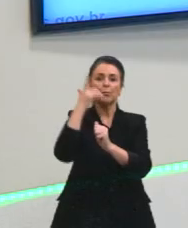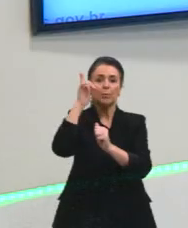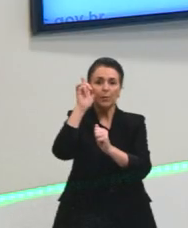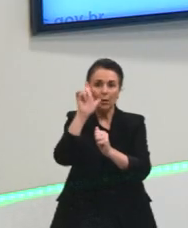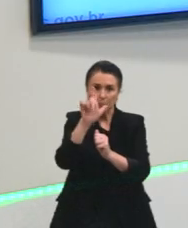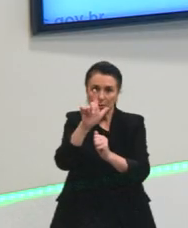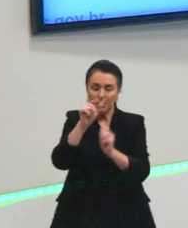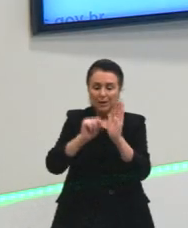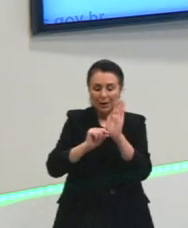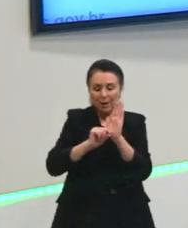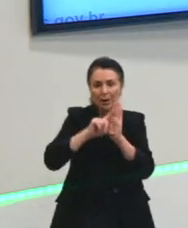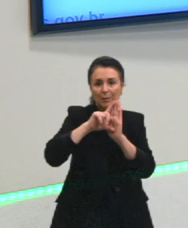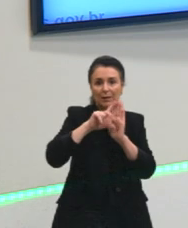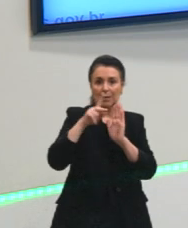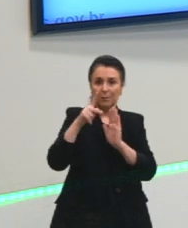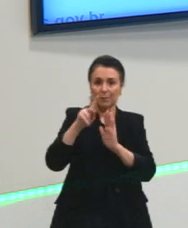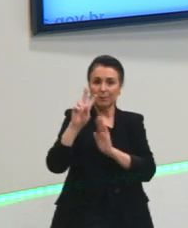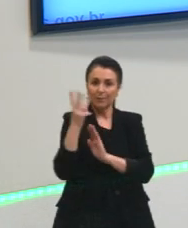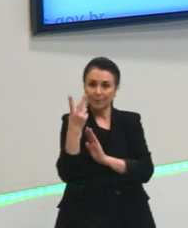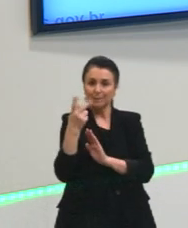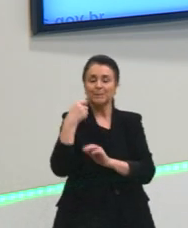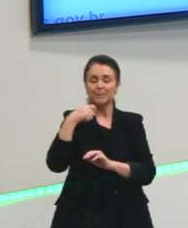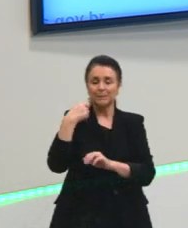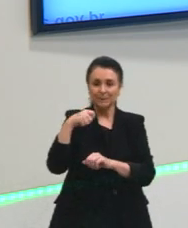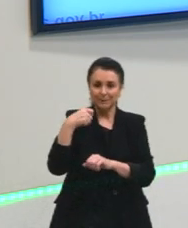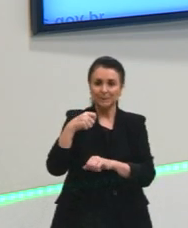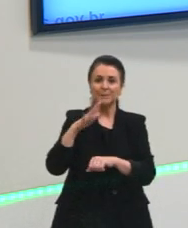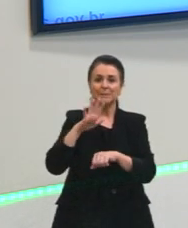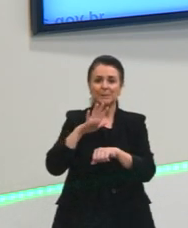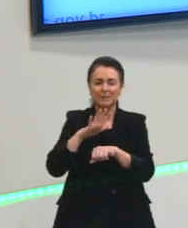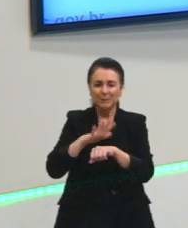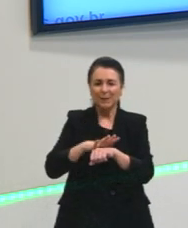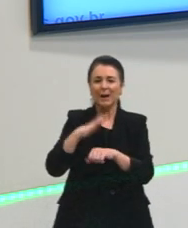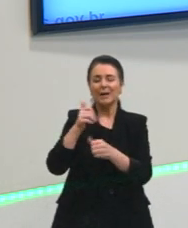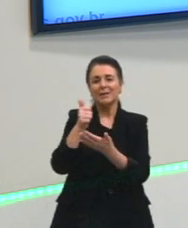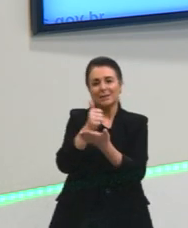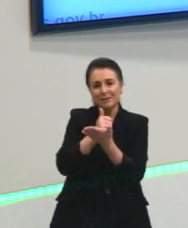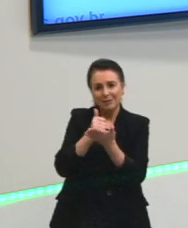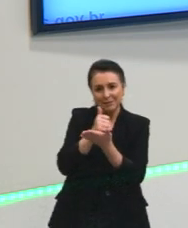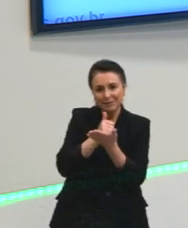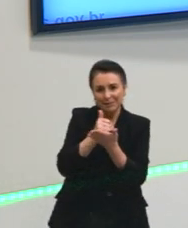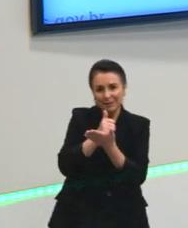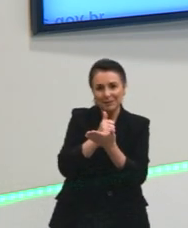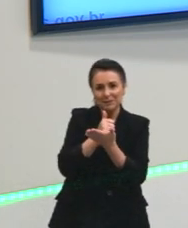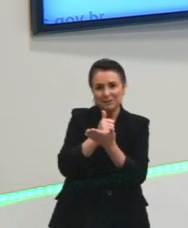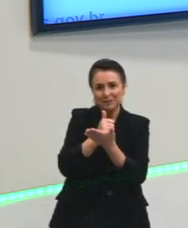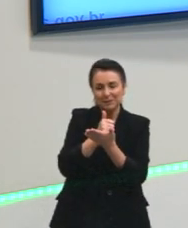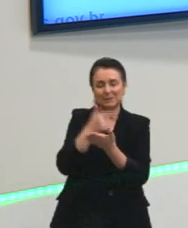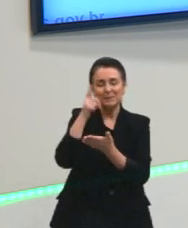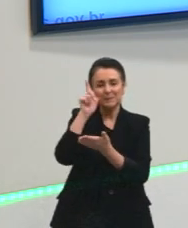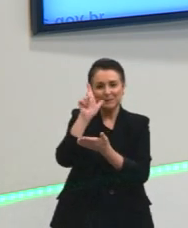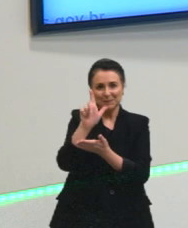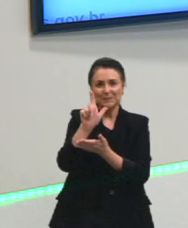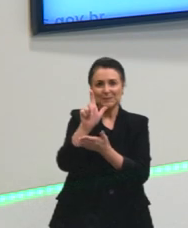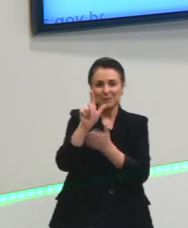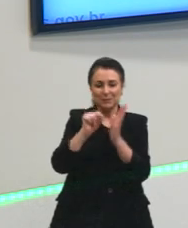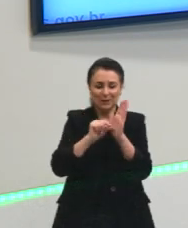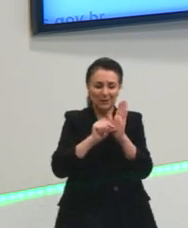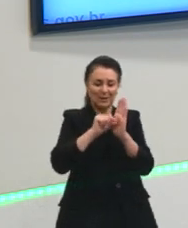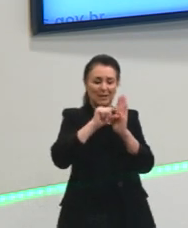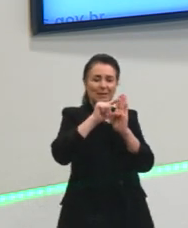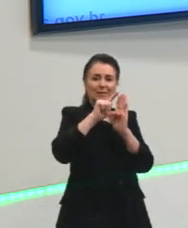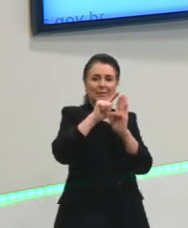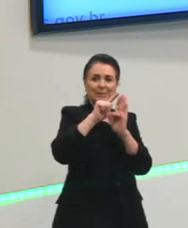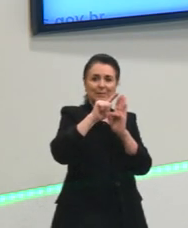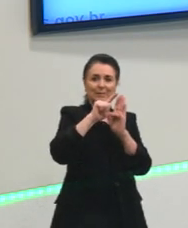conseguir chegar aumentar o meu PH eu preciso voltar um meio básico né um caráter básico olhei para conseguir eu vi